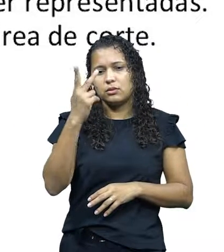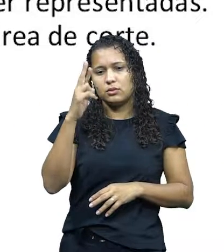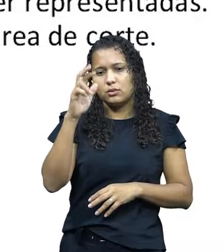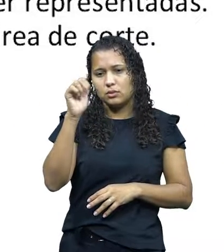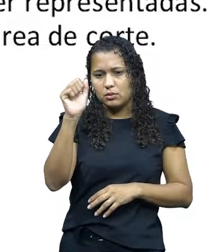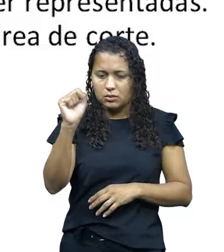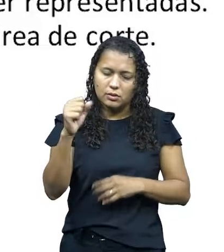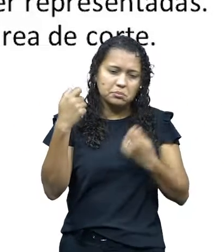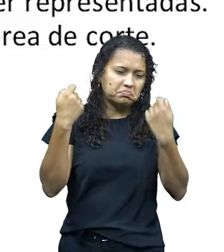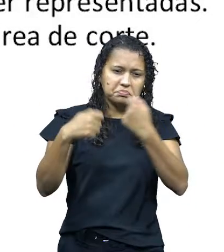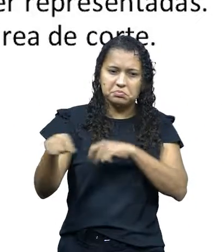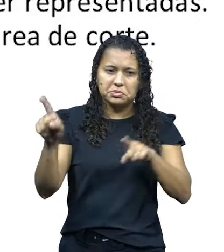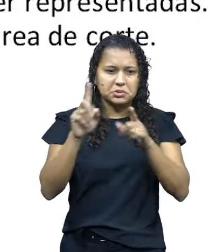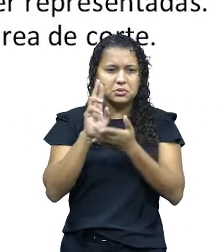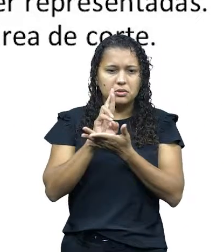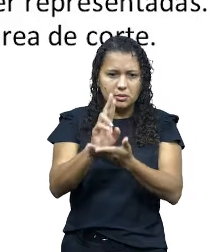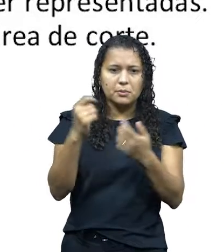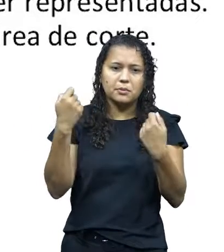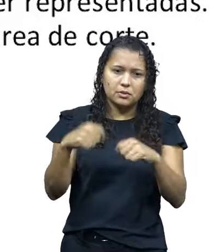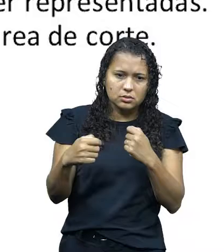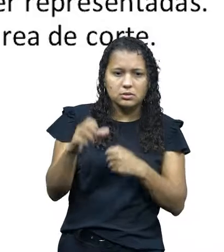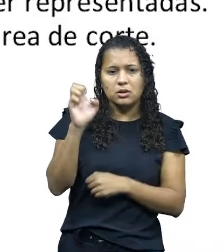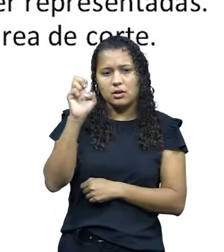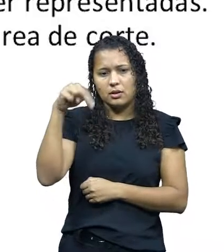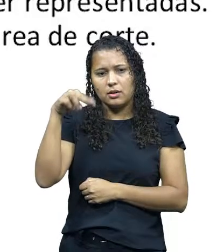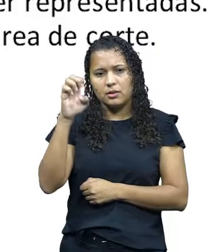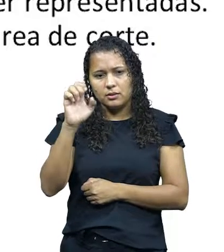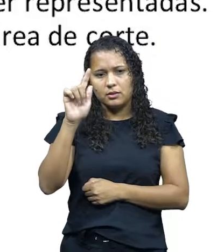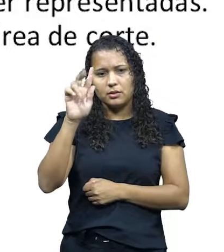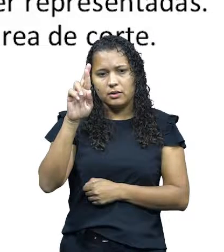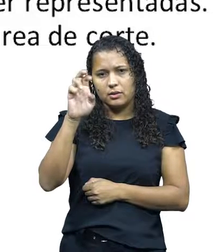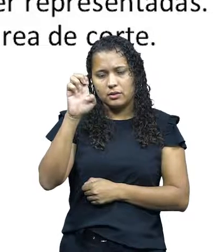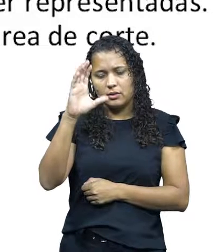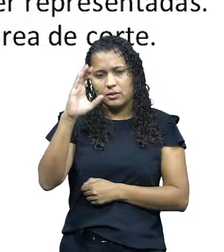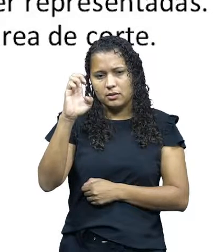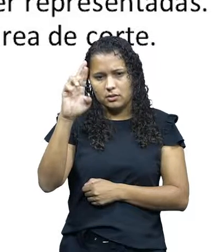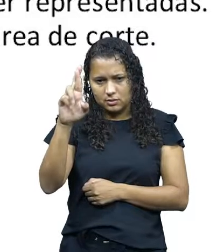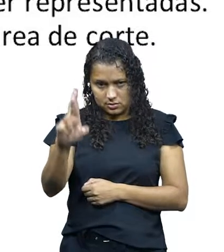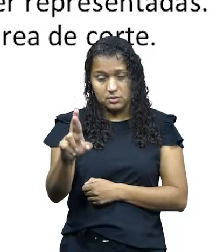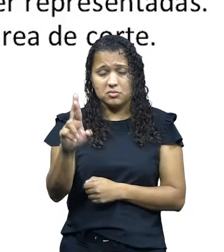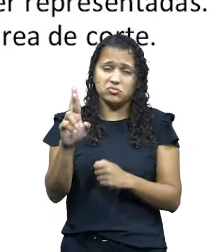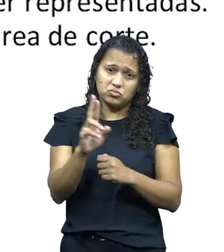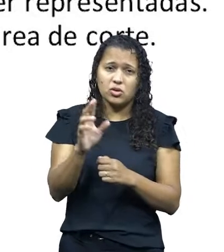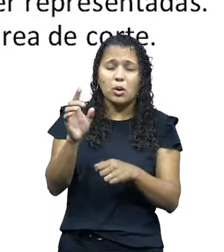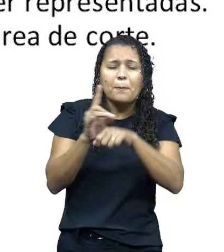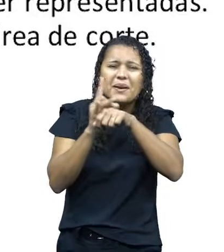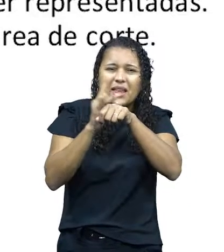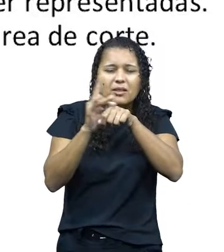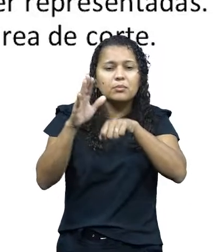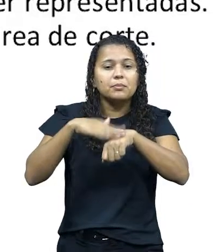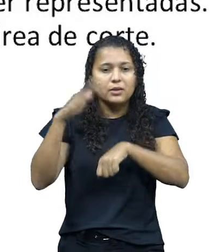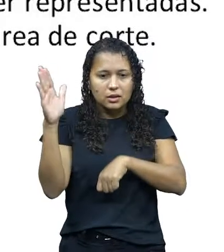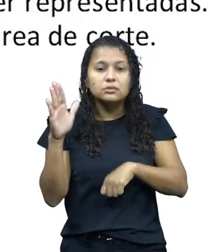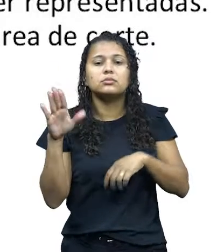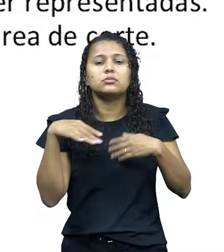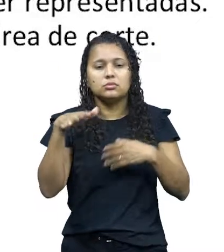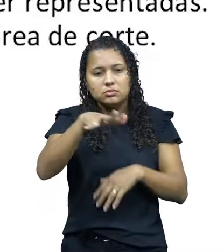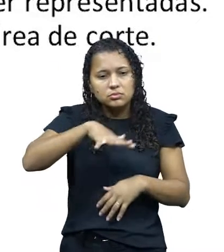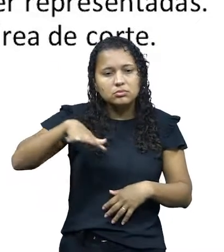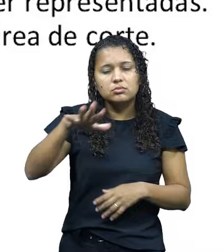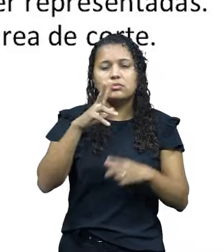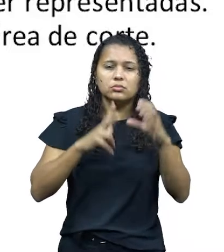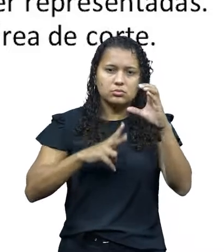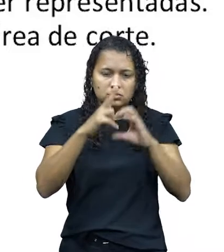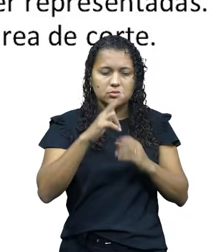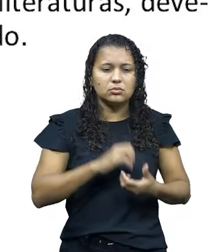ser representadas. Neste caso, a gente deve enegrecer, a gente deve escurecer a região representativa da área